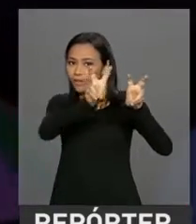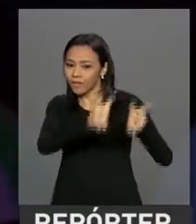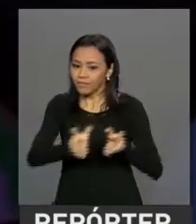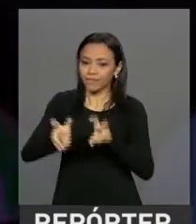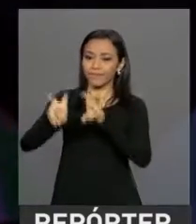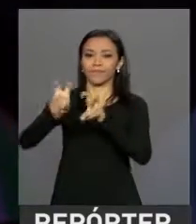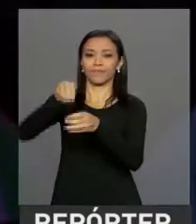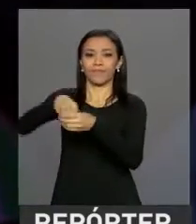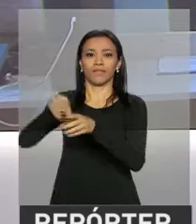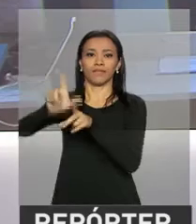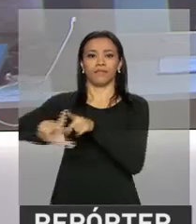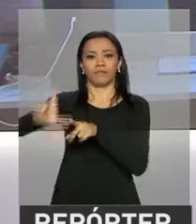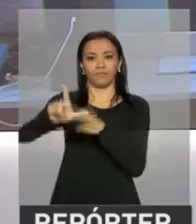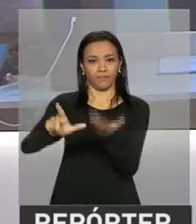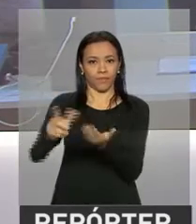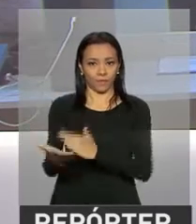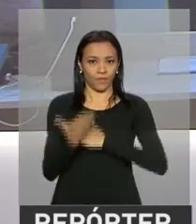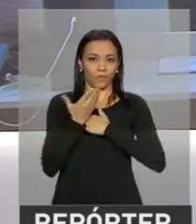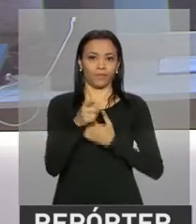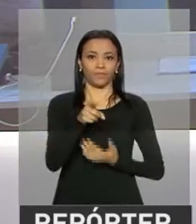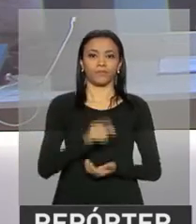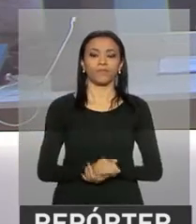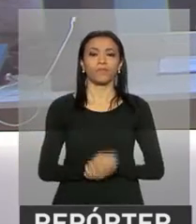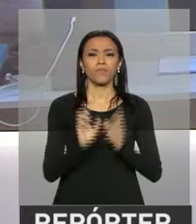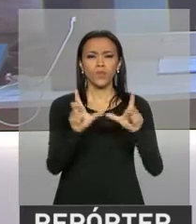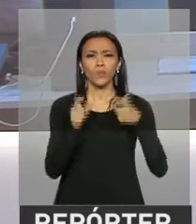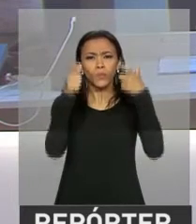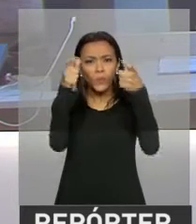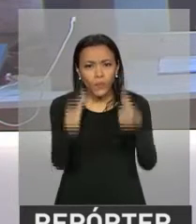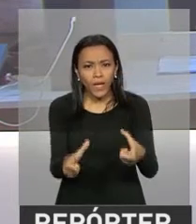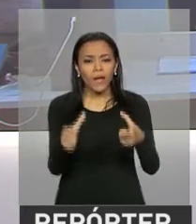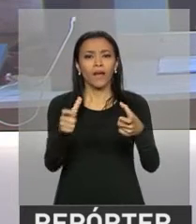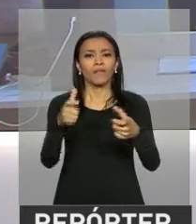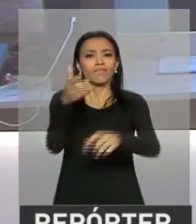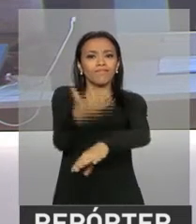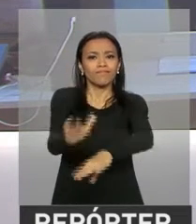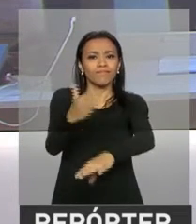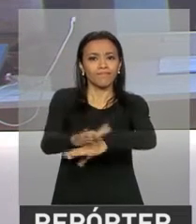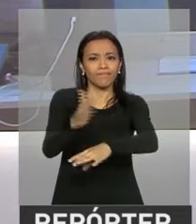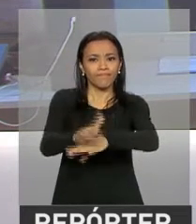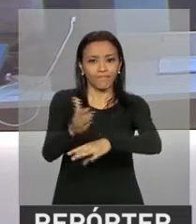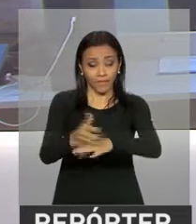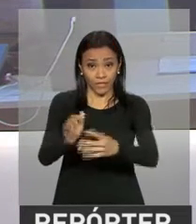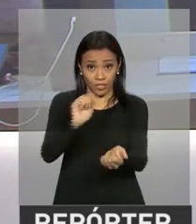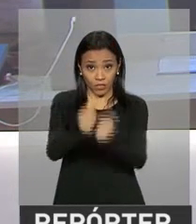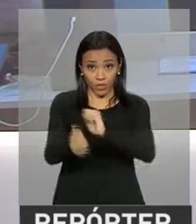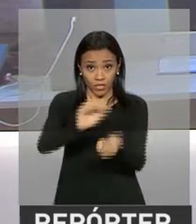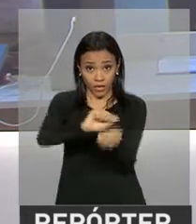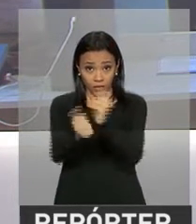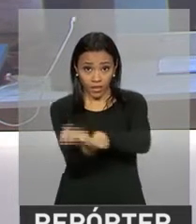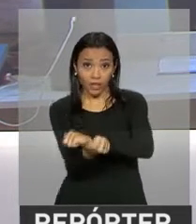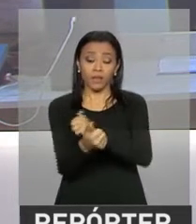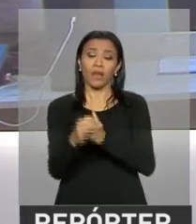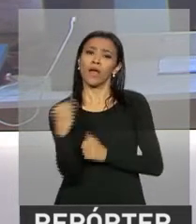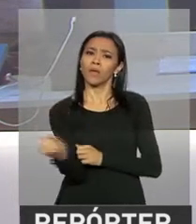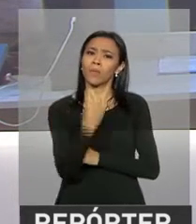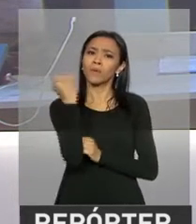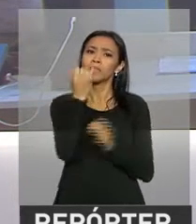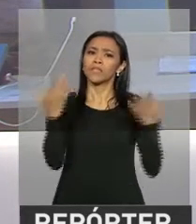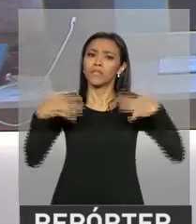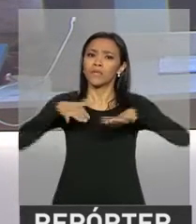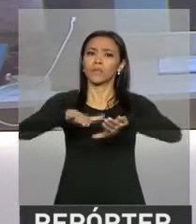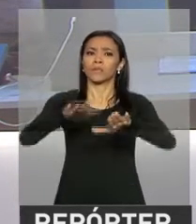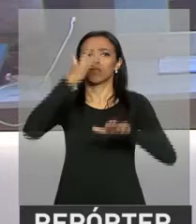sobre a literatura. Um lugar que permite a prática de esportes adaptados para mostrar a importância da inclusão